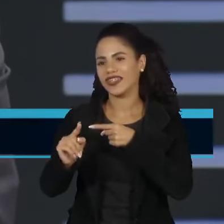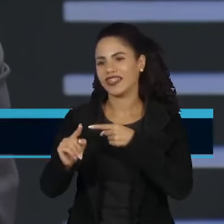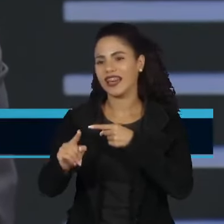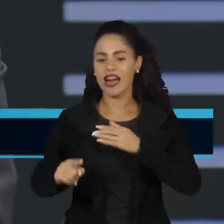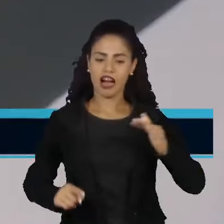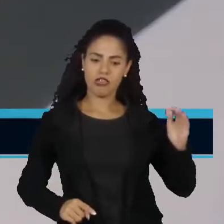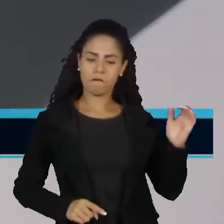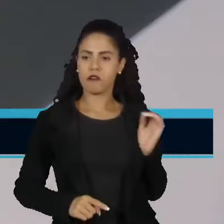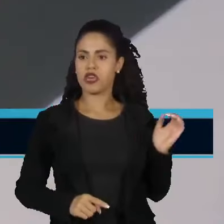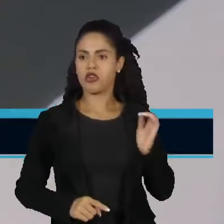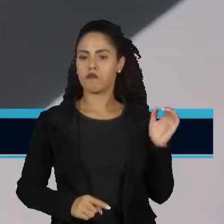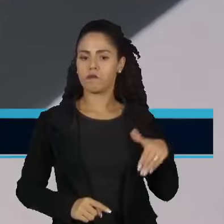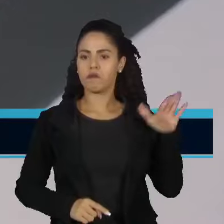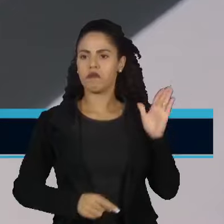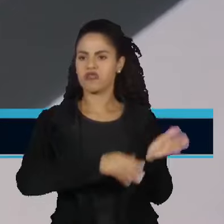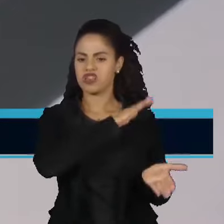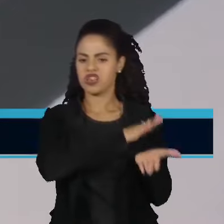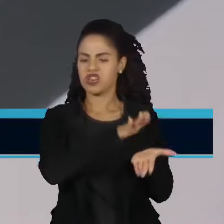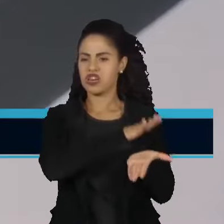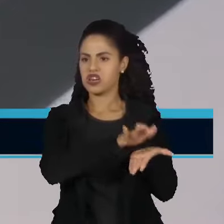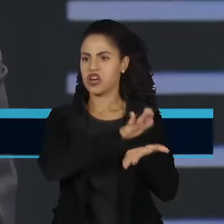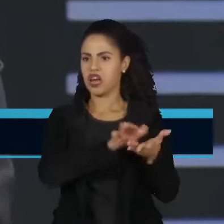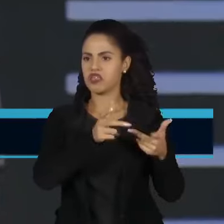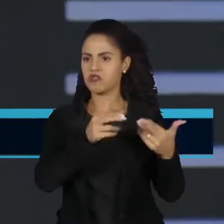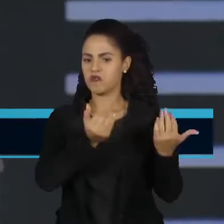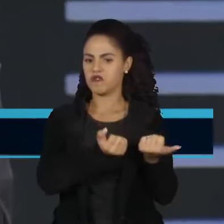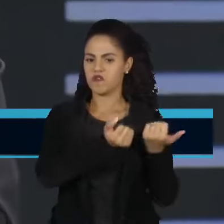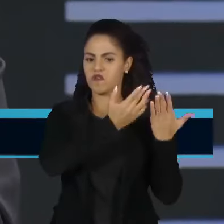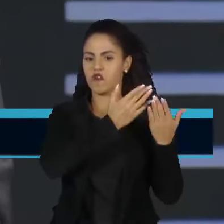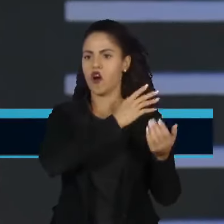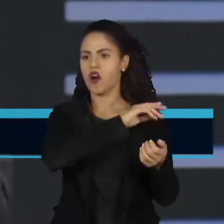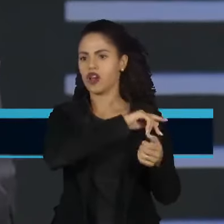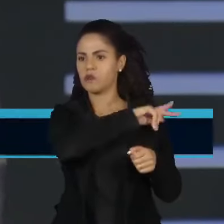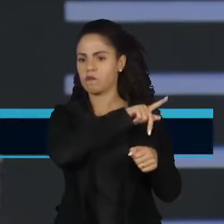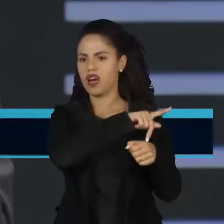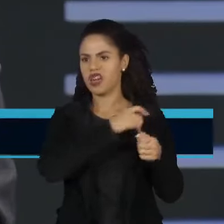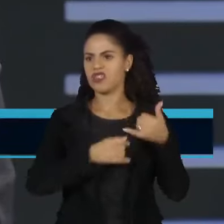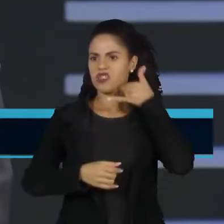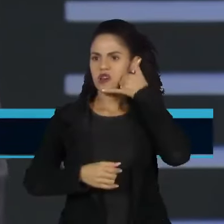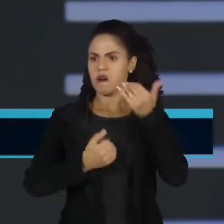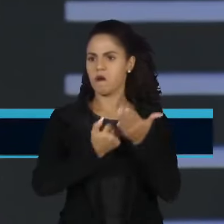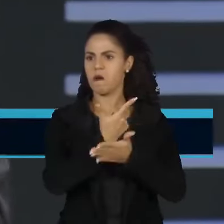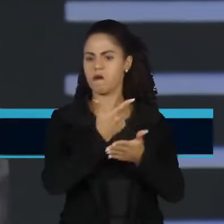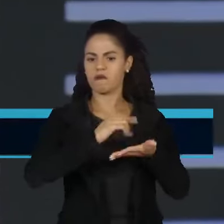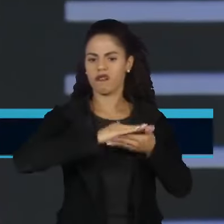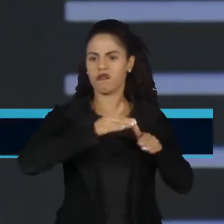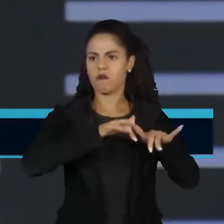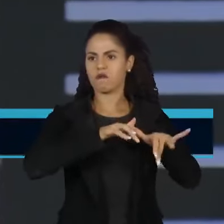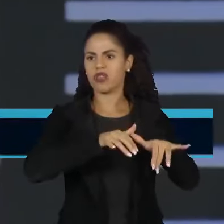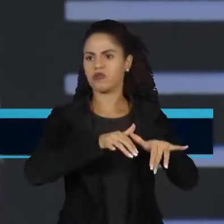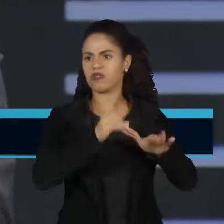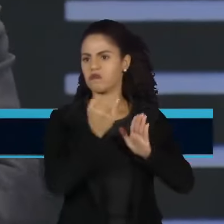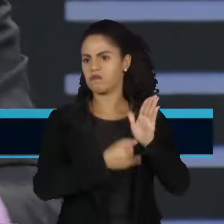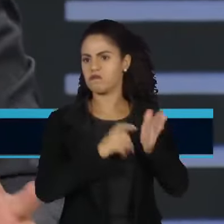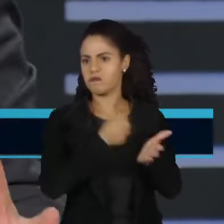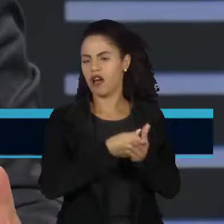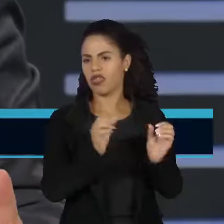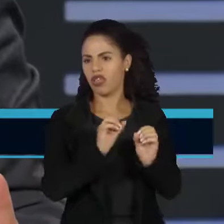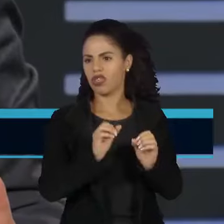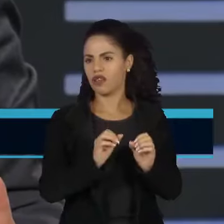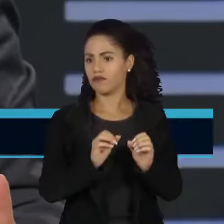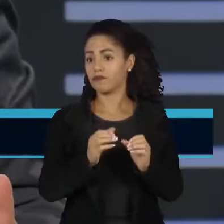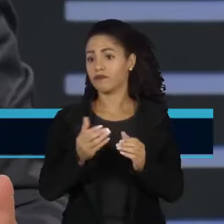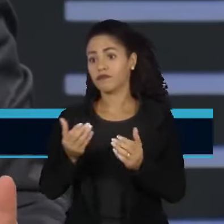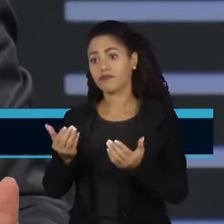média alta, classe alta, que acaba gastando fora do Brasil, trazendo celular, trazendo computador e não é taxado. Por outro lado, você tem